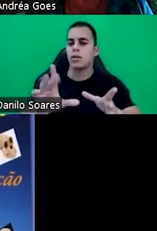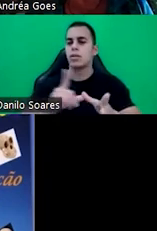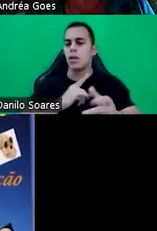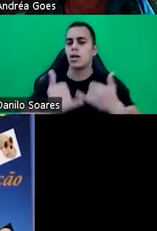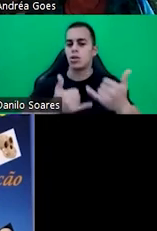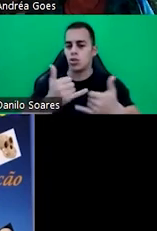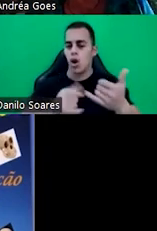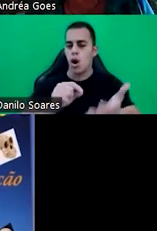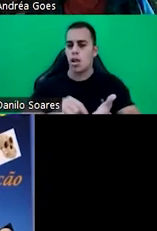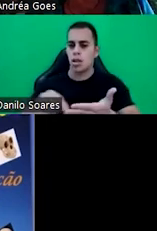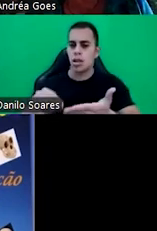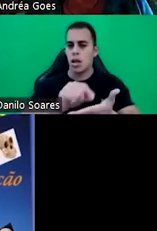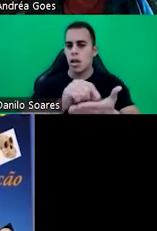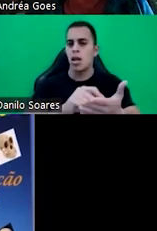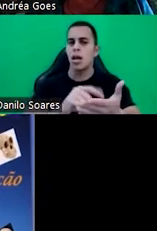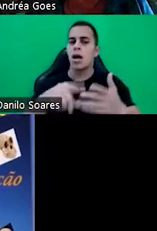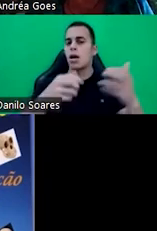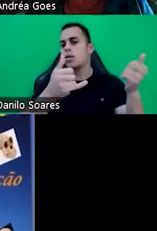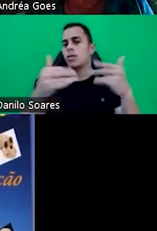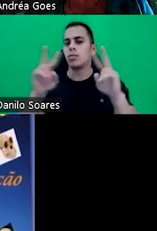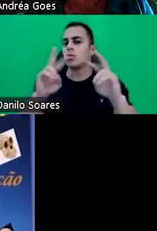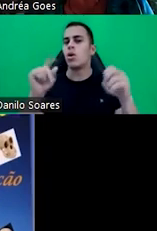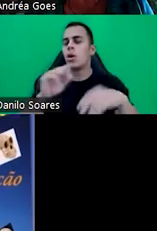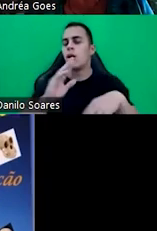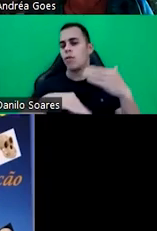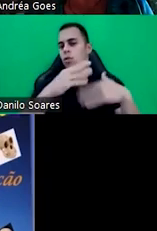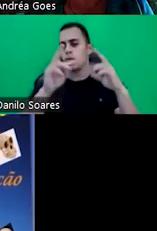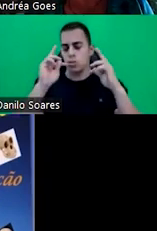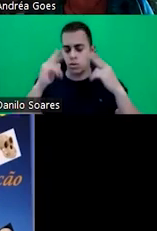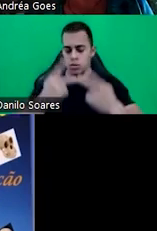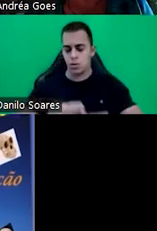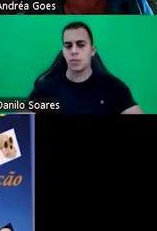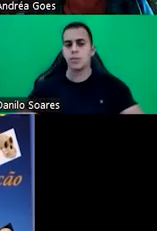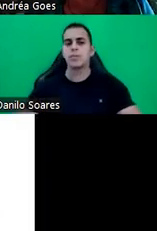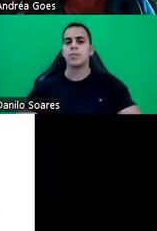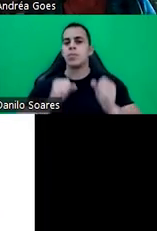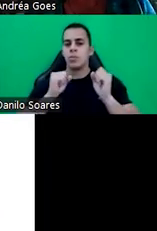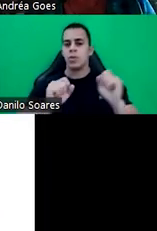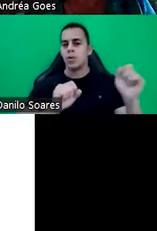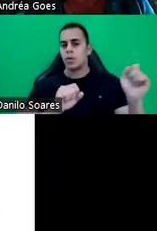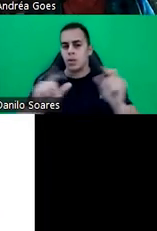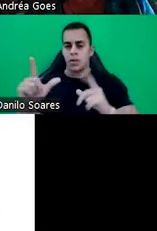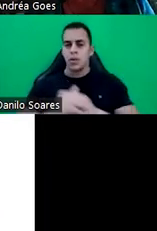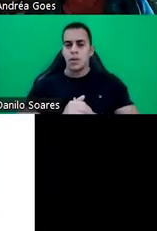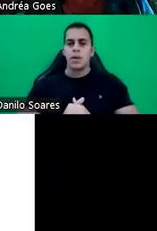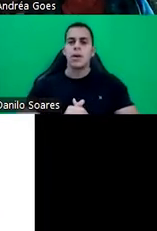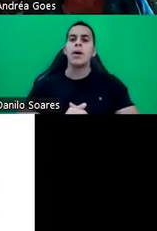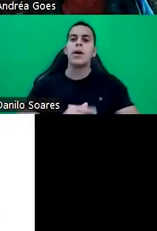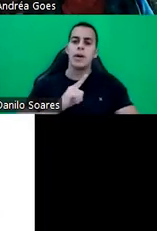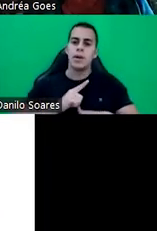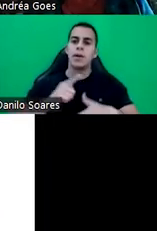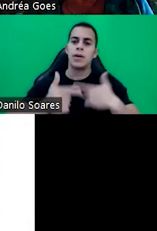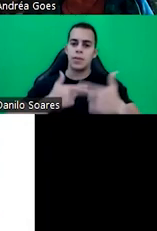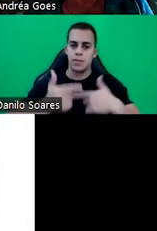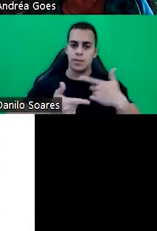esse para falar sobre a evolução humana. Pode passar, por favor. A gente tem um trabalho desenvolvido